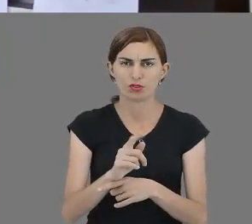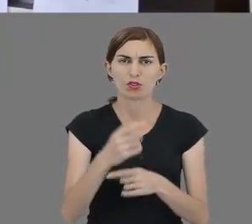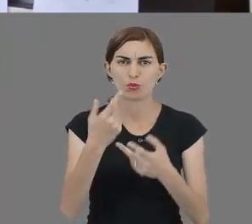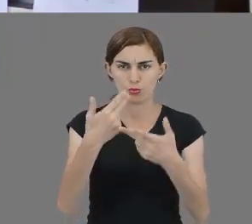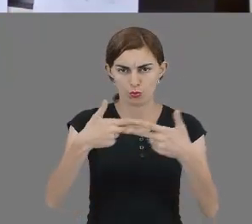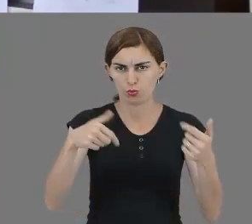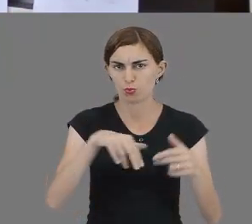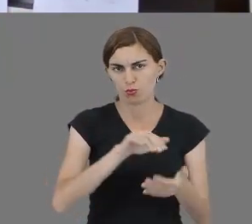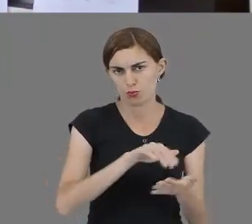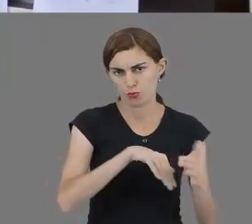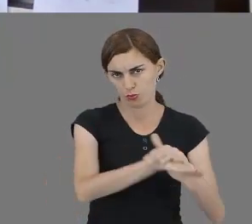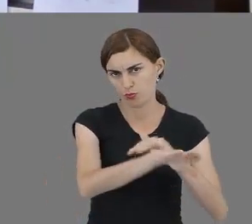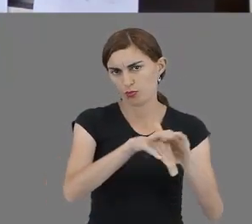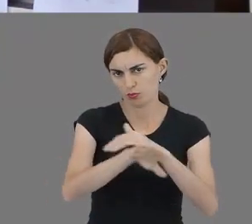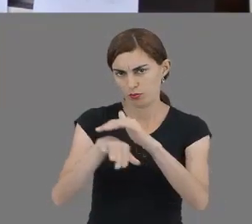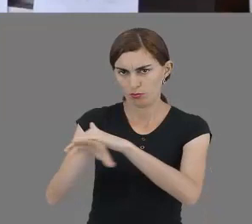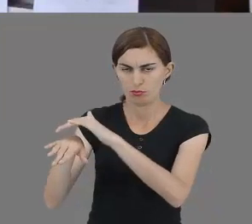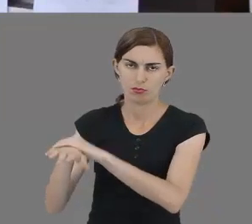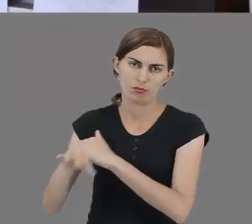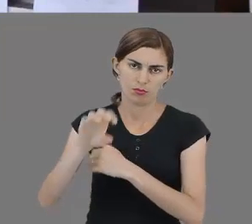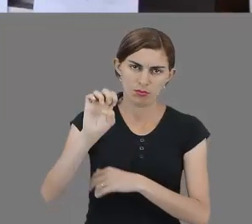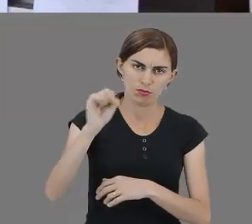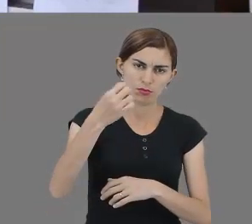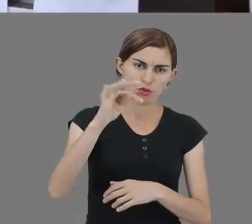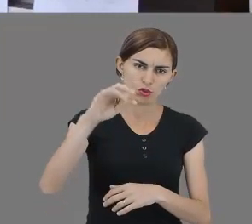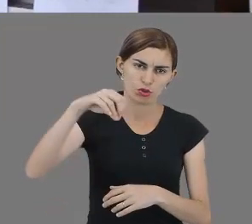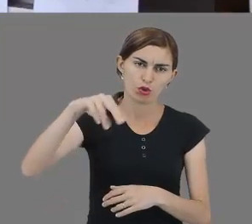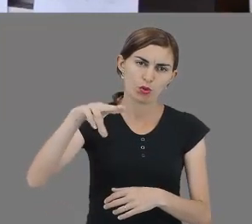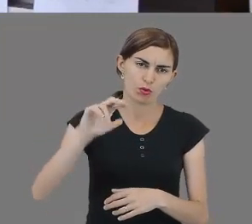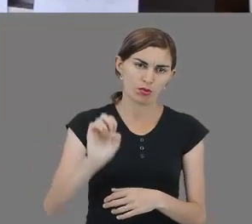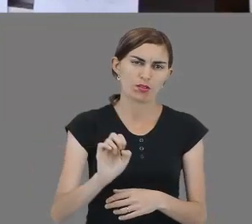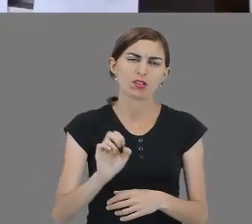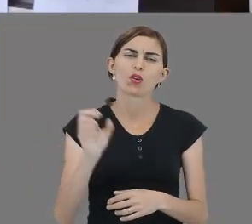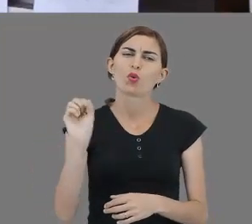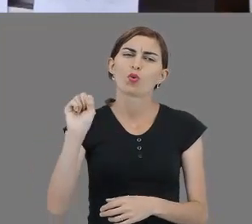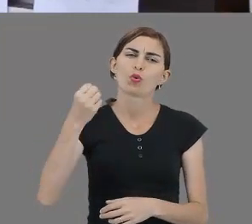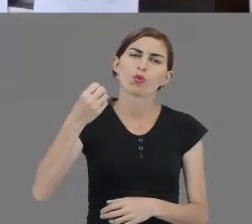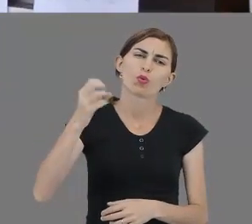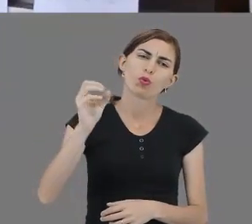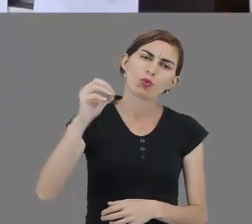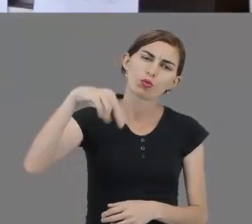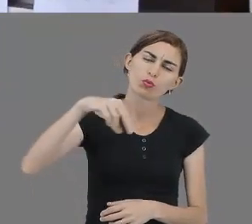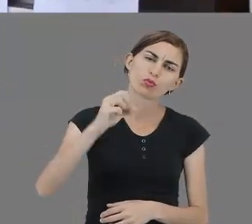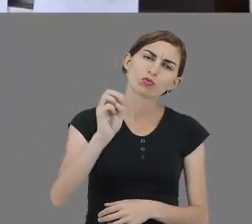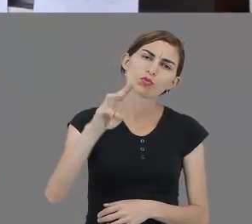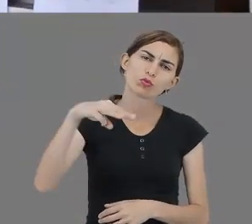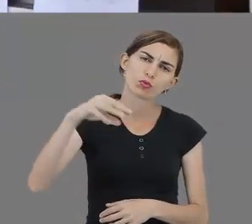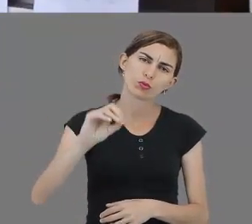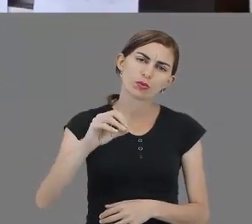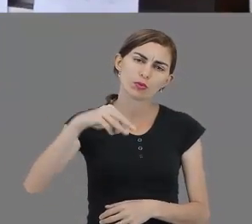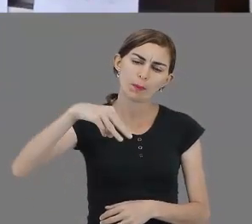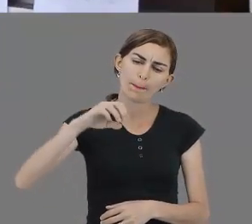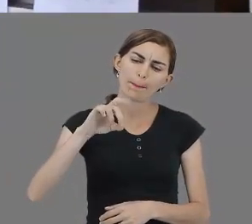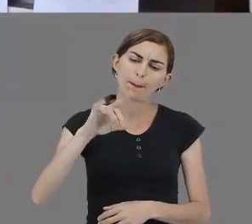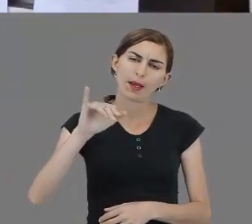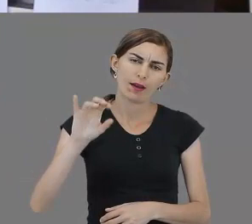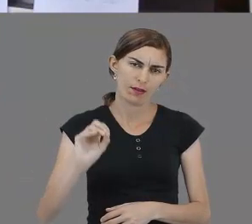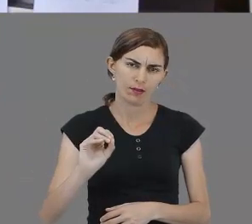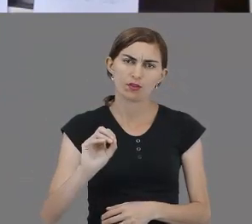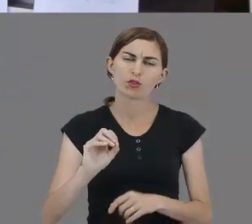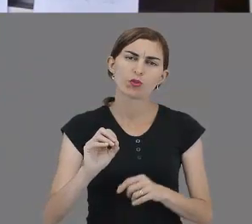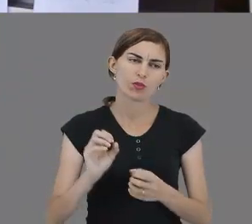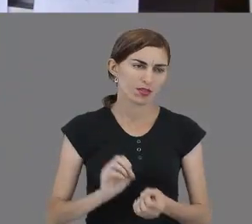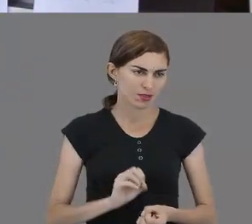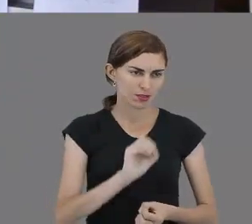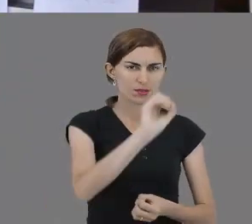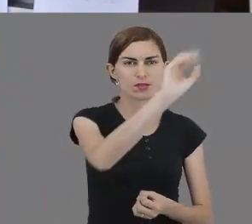no estoque. Por exemplo, primeiro, consumo médio. Como é que eu tiro o consumo médio de um bem?